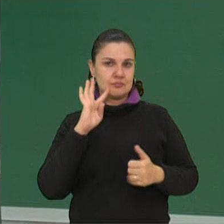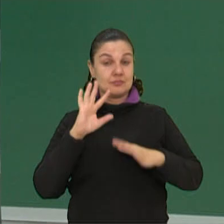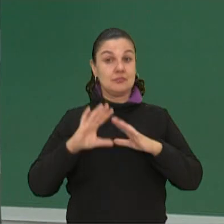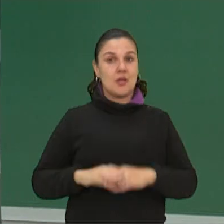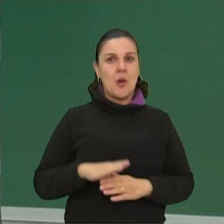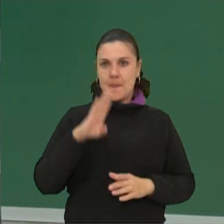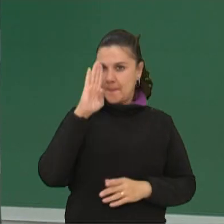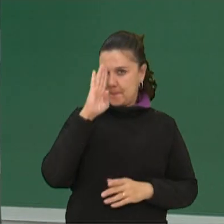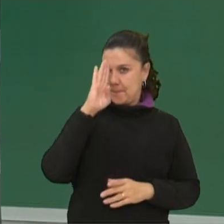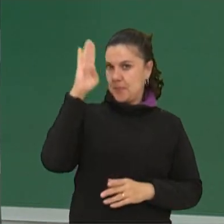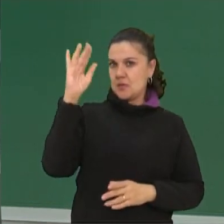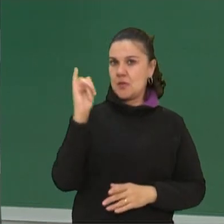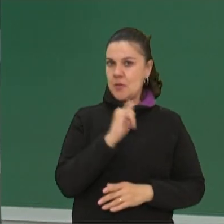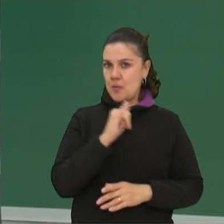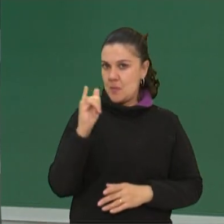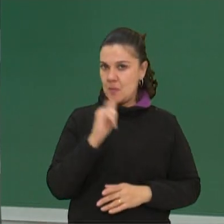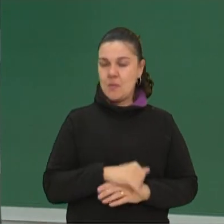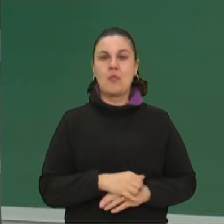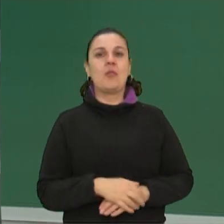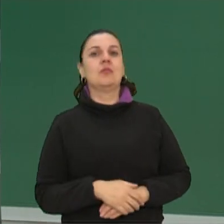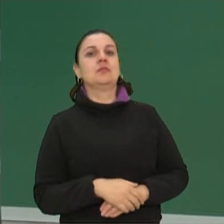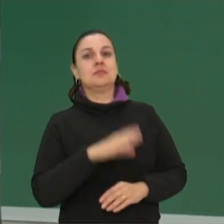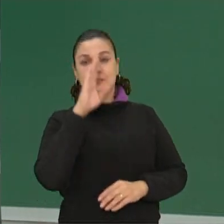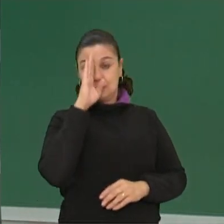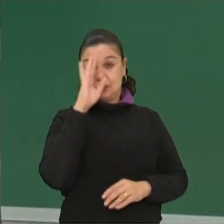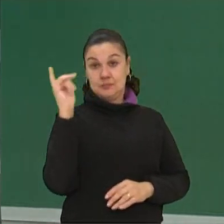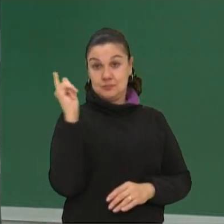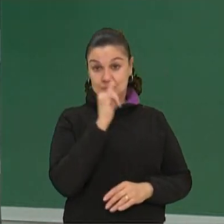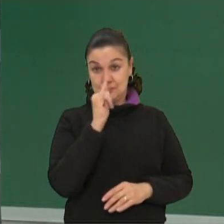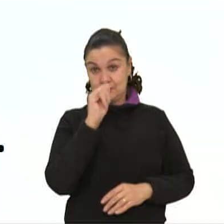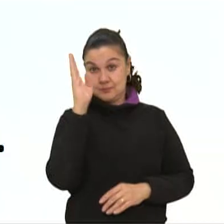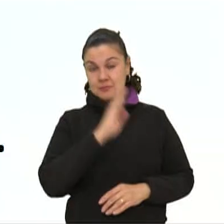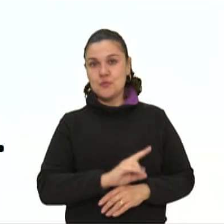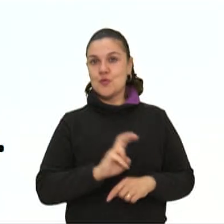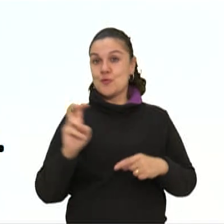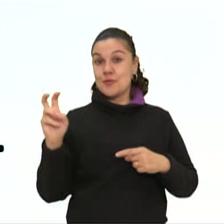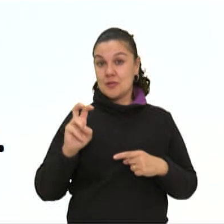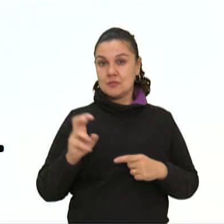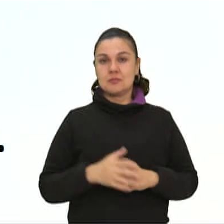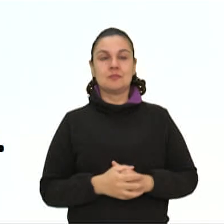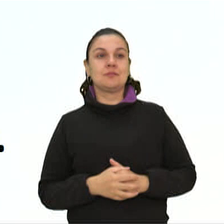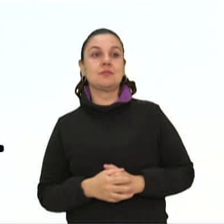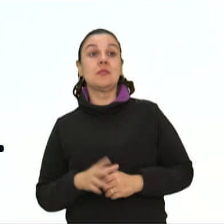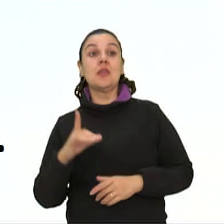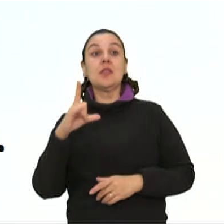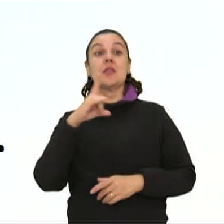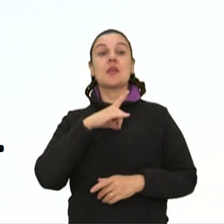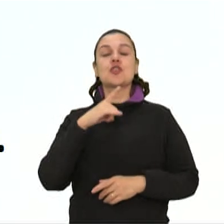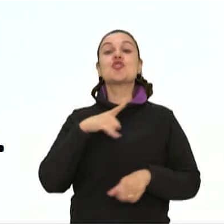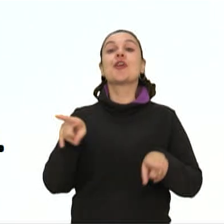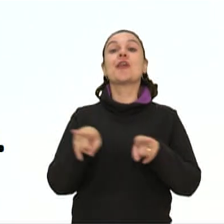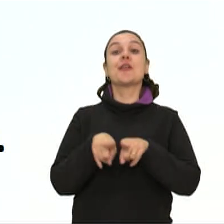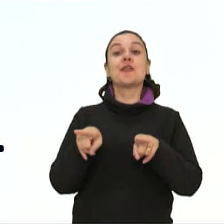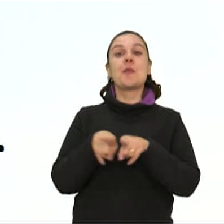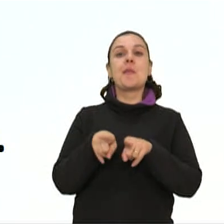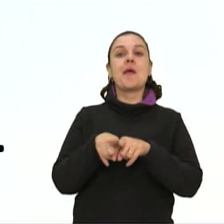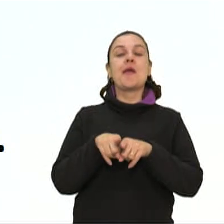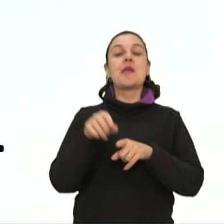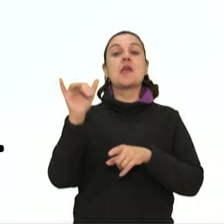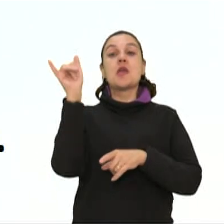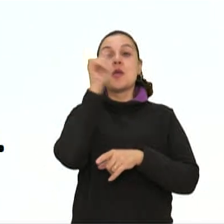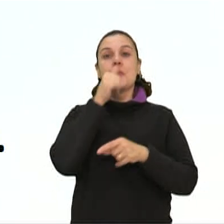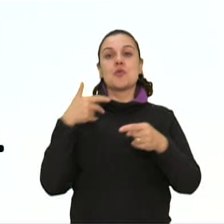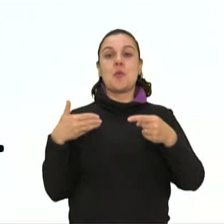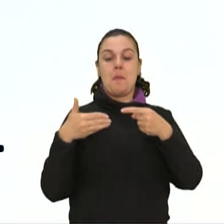Principal imposto do ouro no Brasil. Quinto. Ainda, Havia o imposto de passagem, que era o